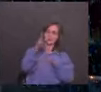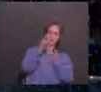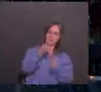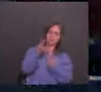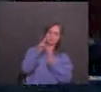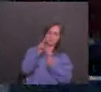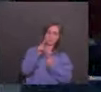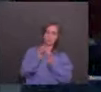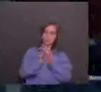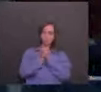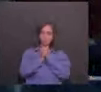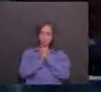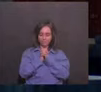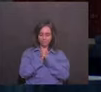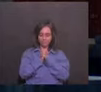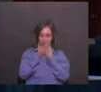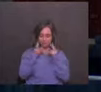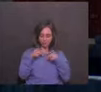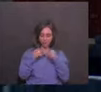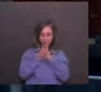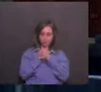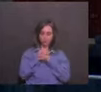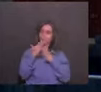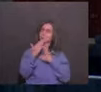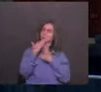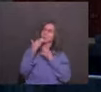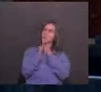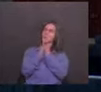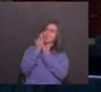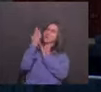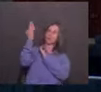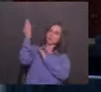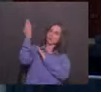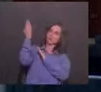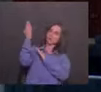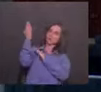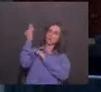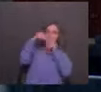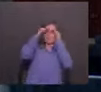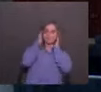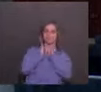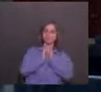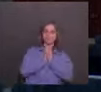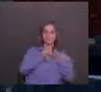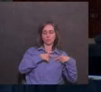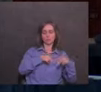Deus, por intercessão do Imaculado Coração de Maria, o que aqui nos trouxe hoje em peregrinação.